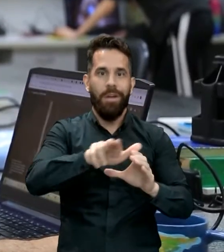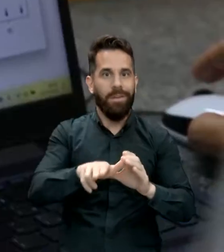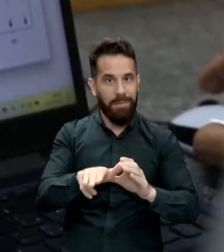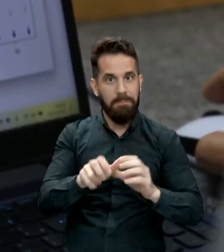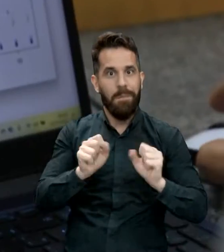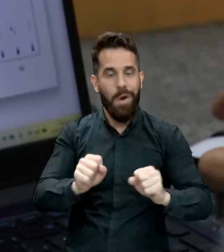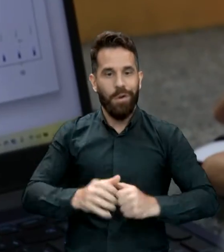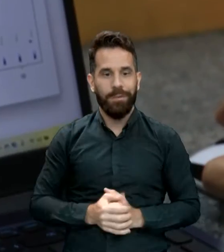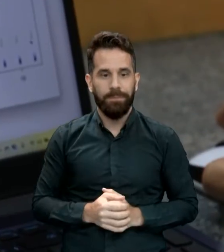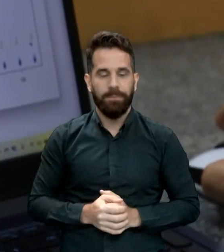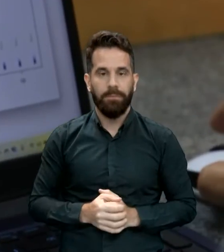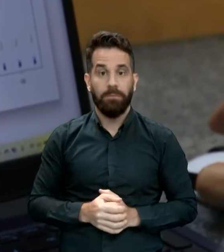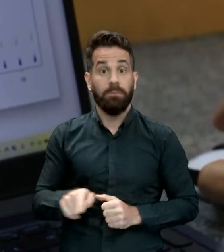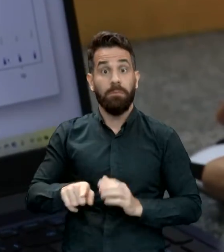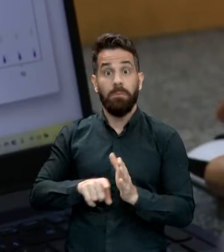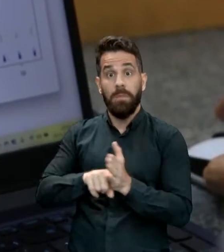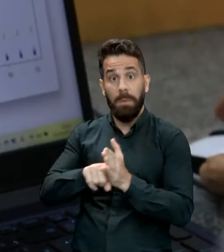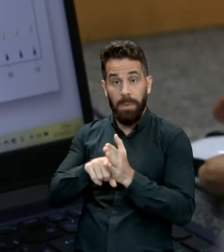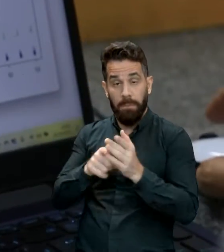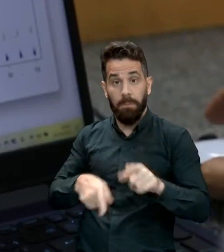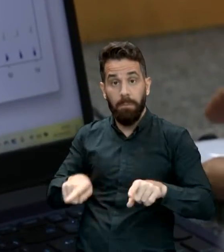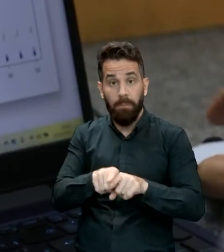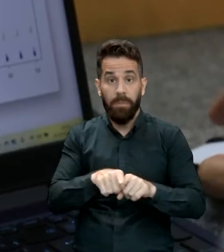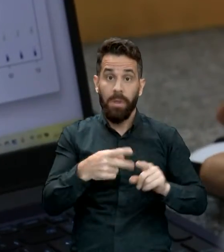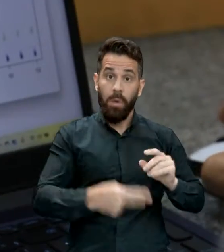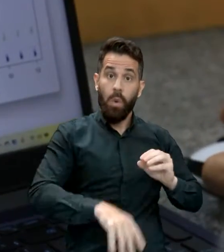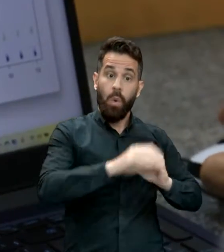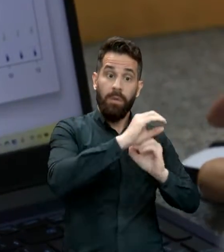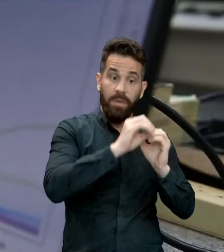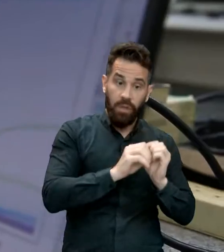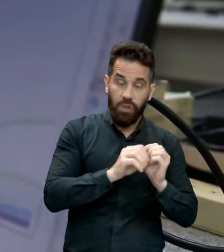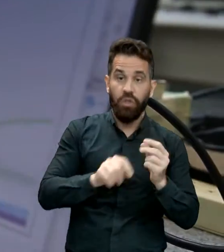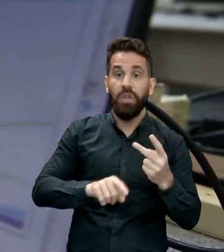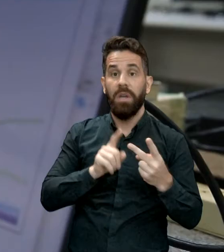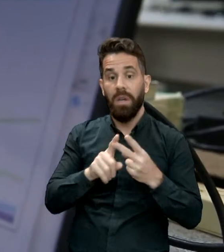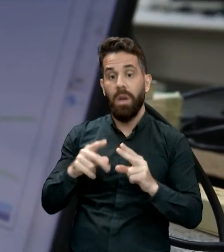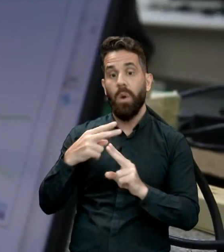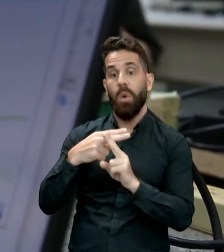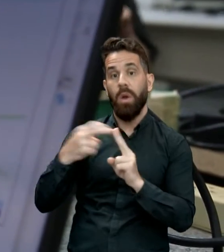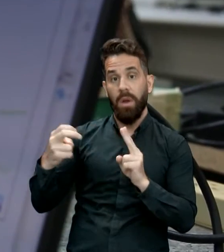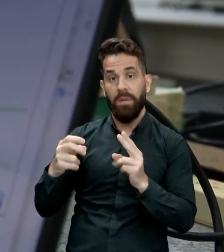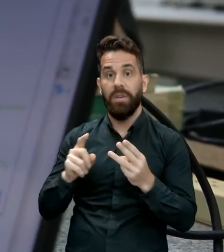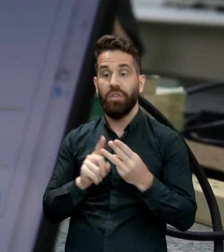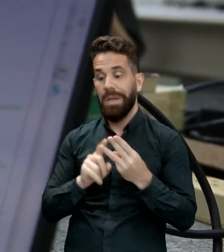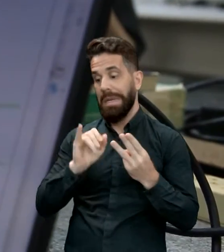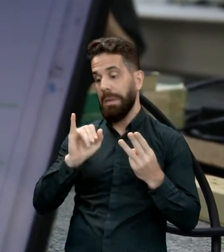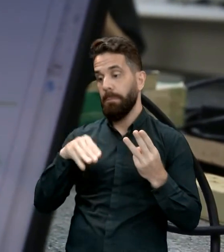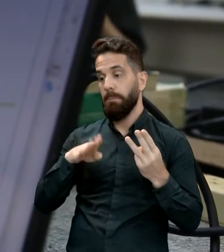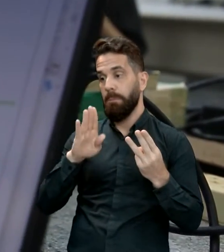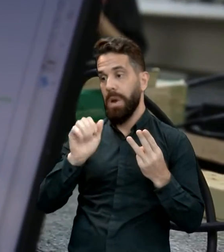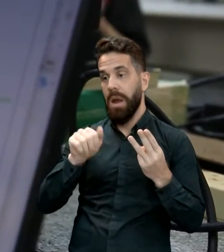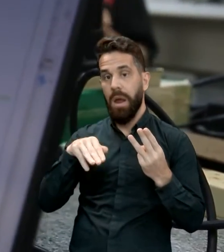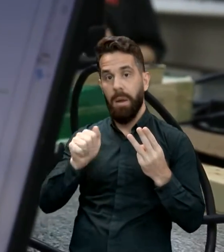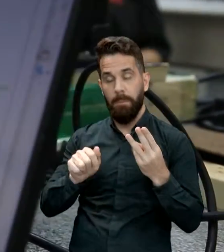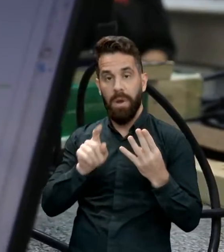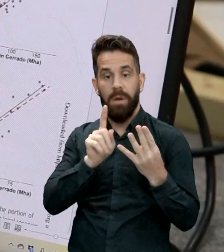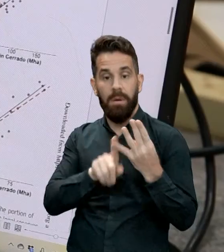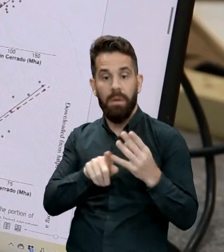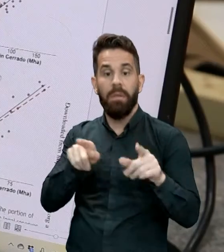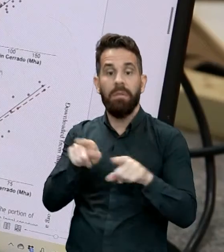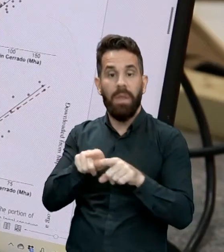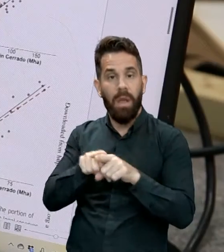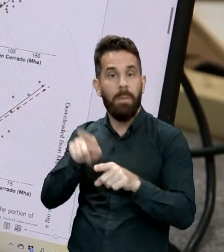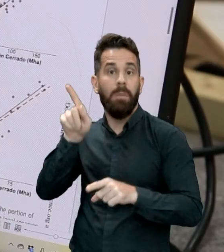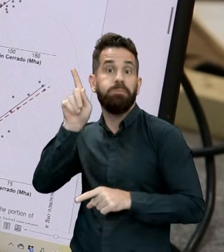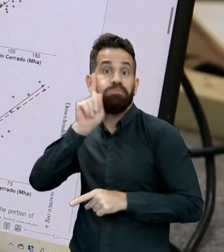pesquisadores da UFG da UnB do Ibama e de universidades dos Estados Unidos e da Espanha ele analisou informações